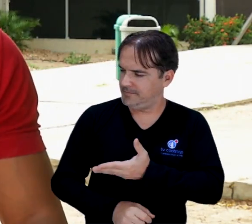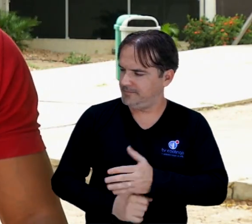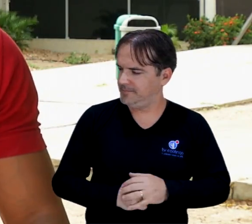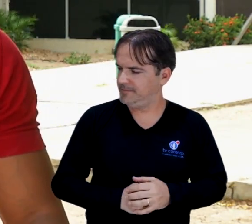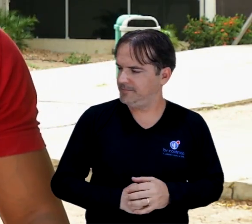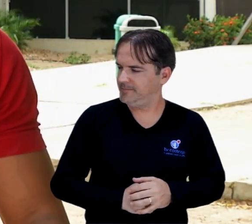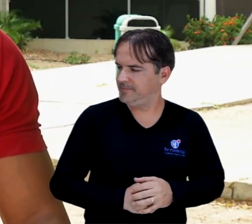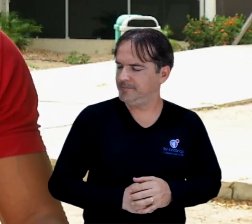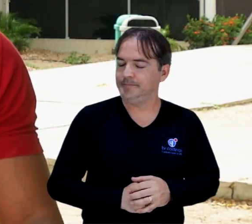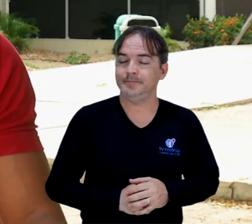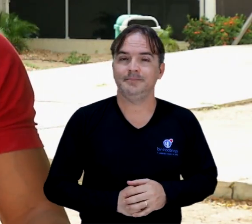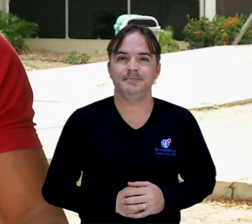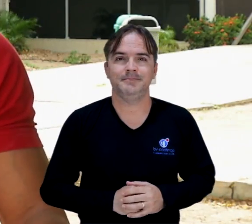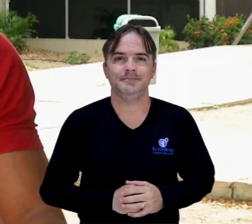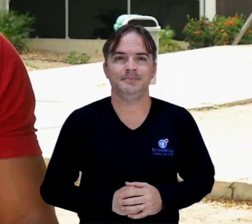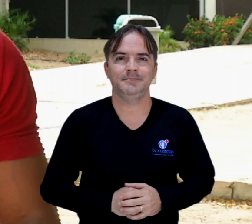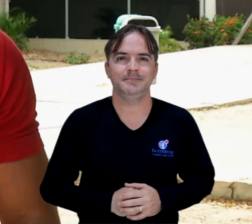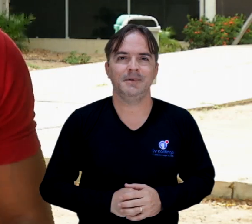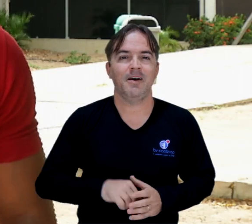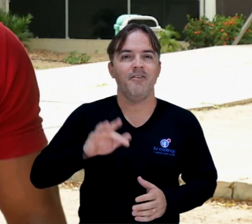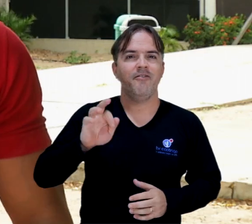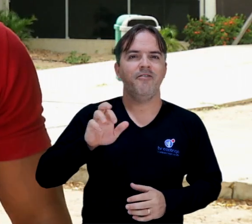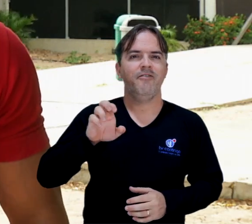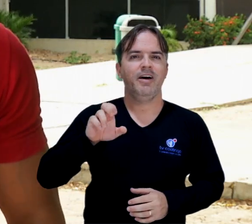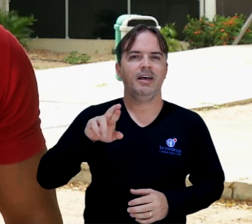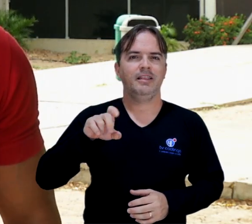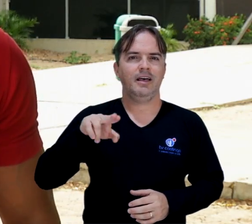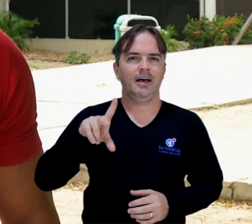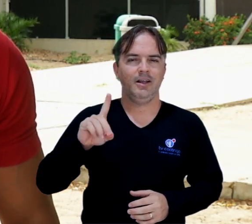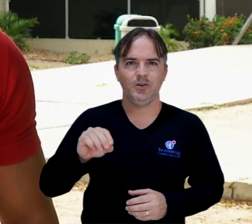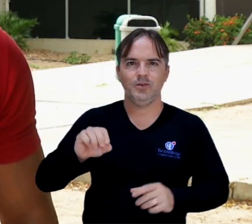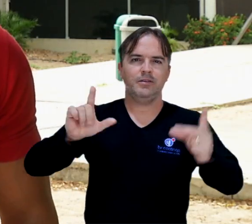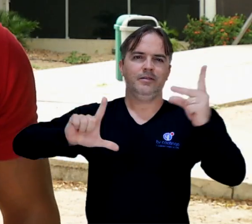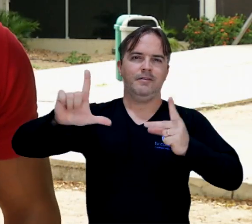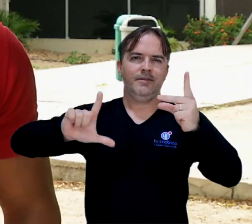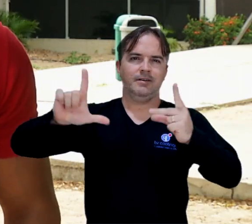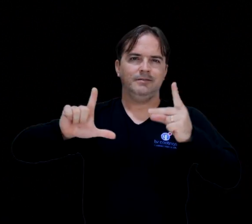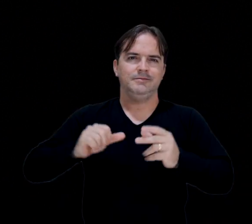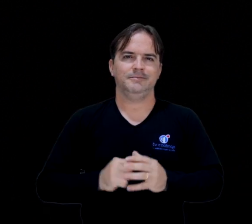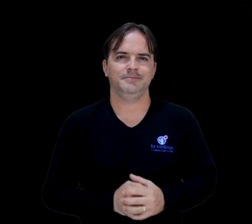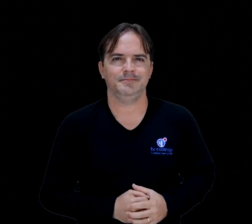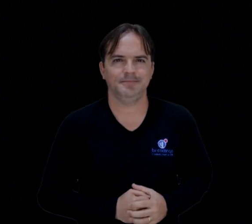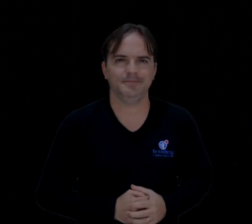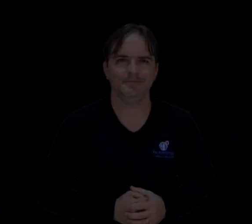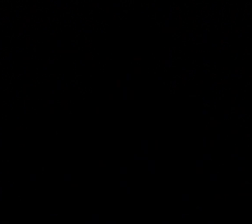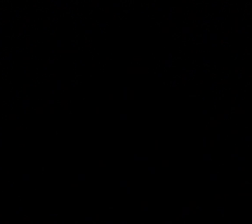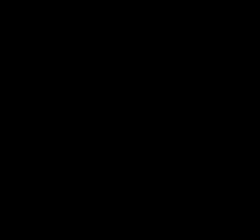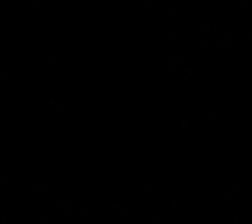Instagram @d.a.unizum. Fernando Alves para o TV Caatinga.